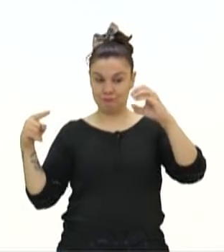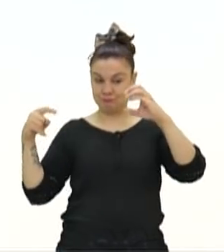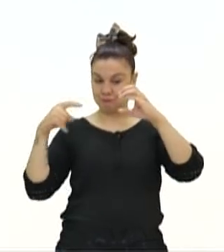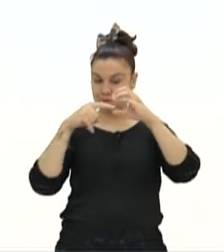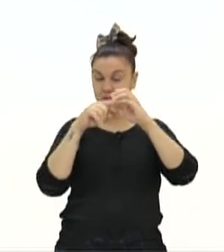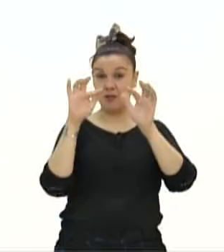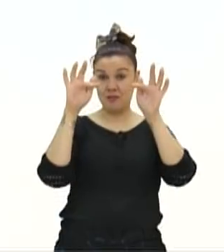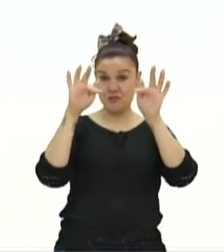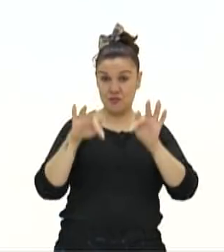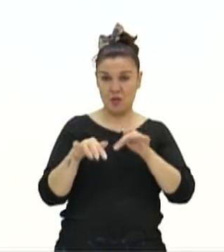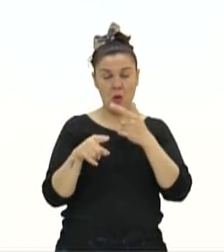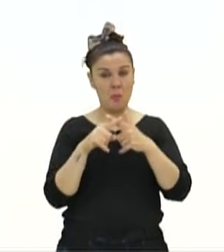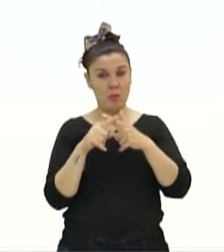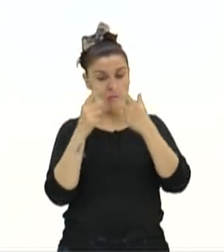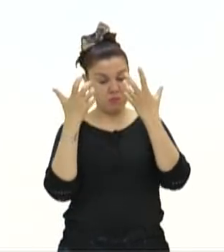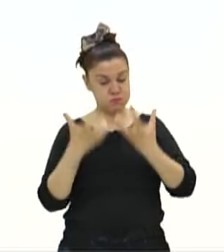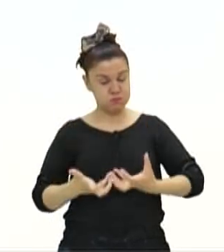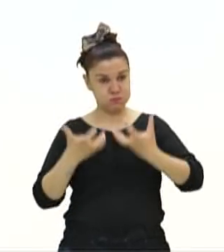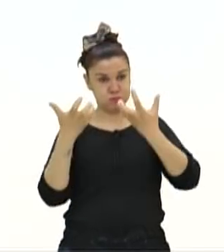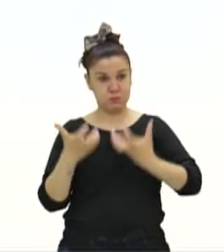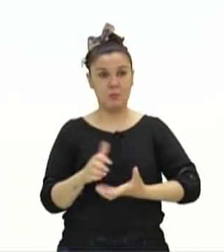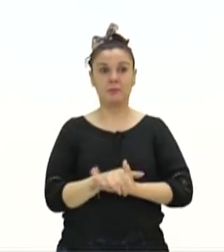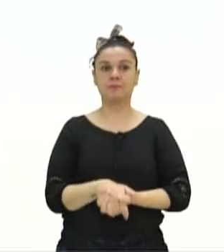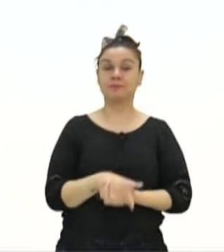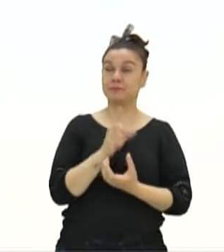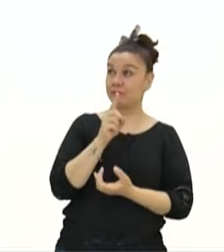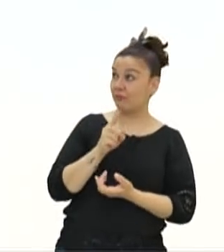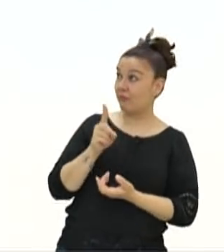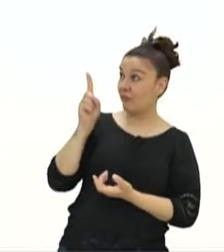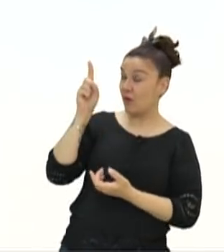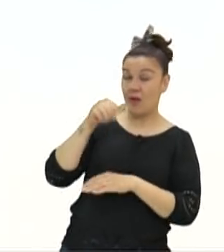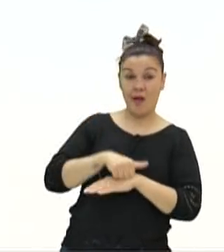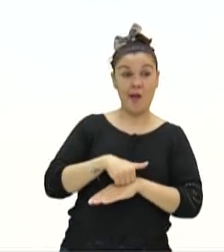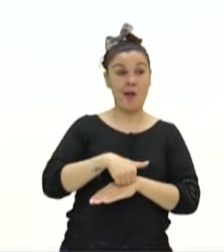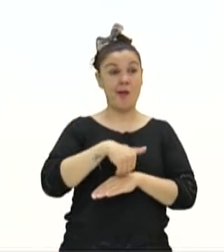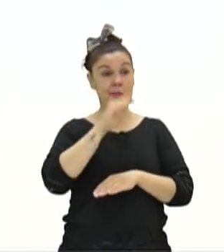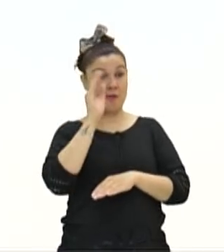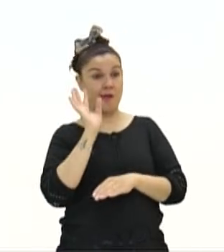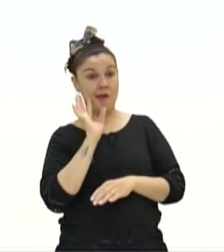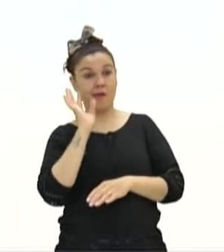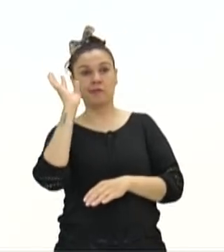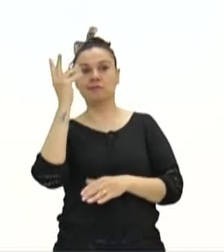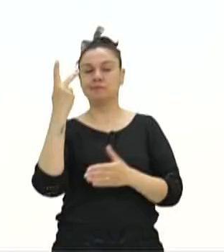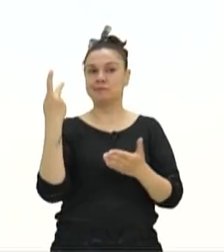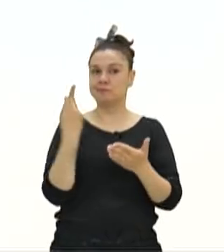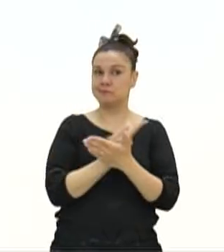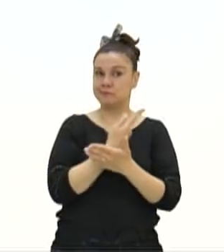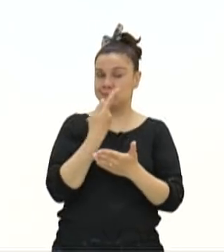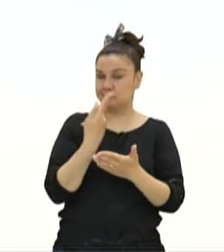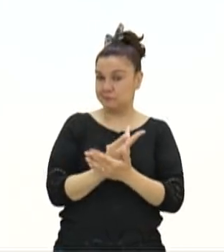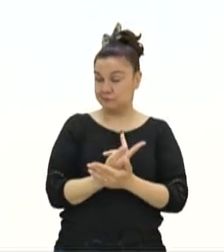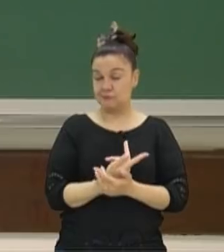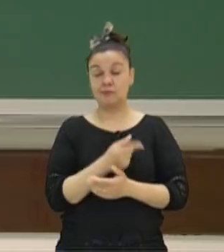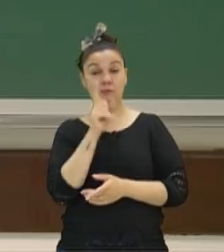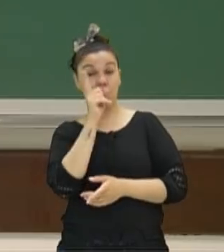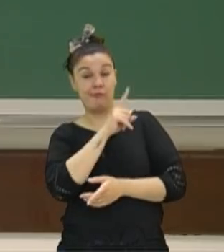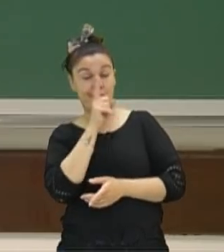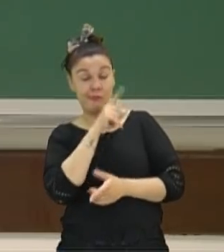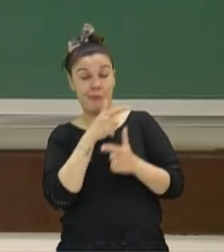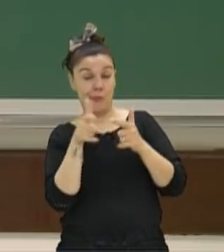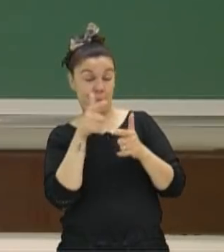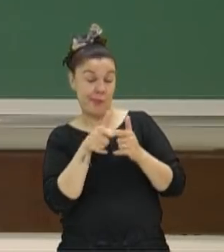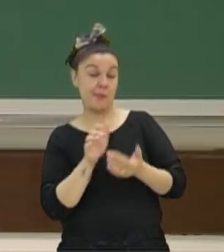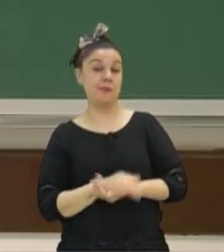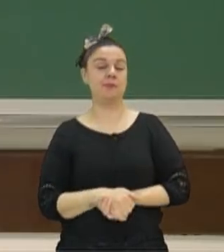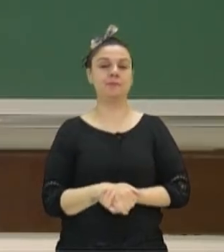lá no óvulo. Mas por que produzir tanto então? Porque muitos deles acontece de muitos deles terem